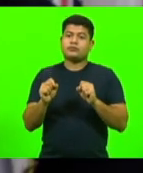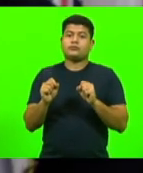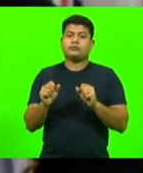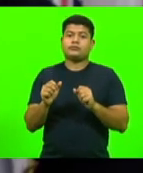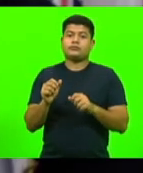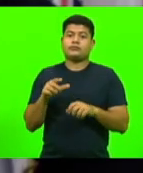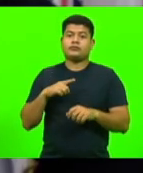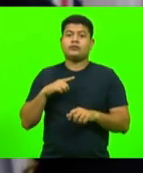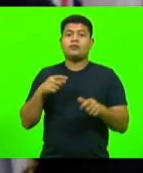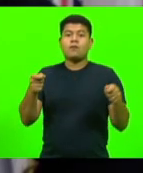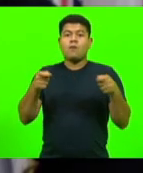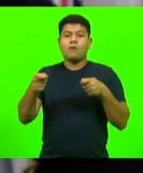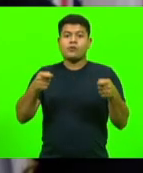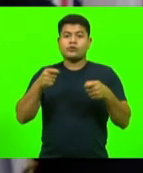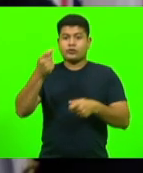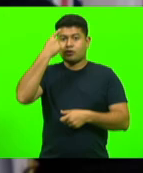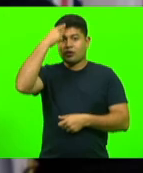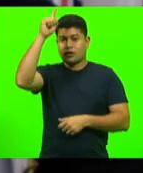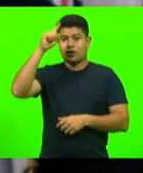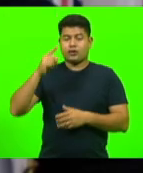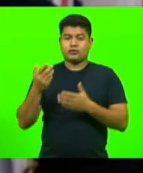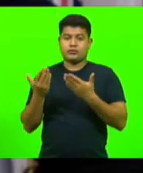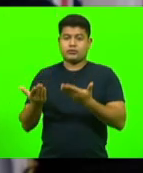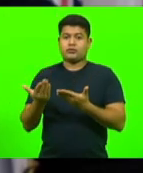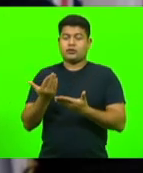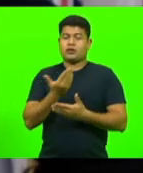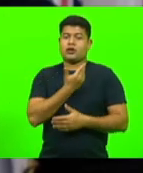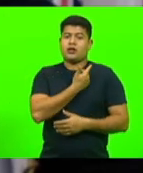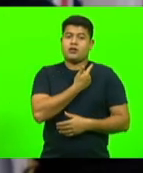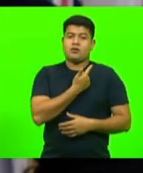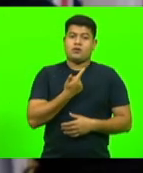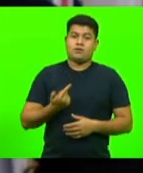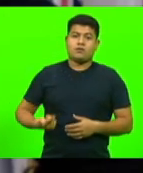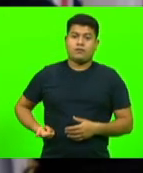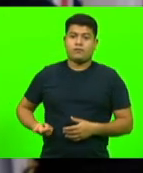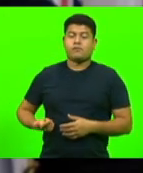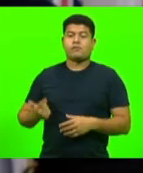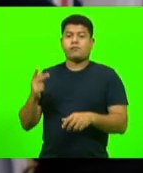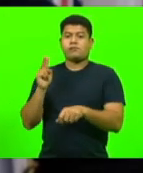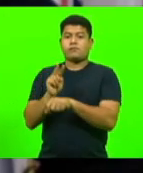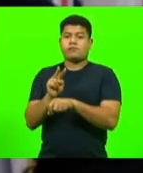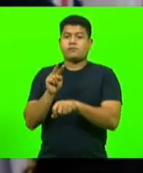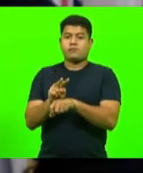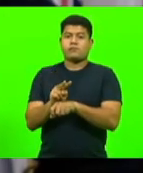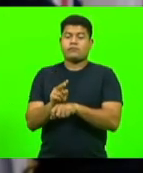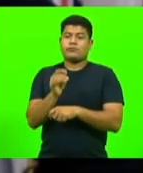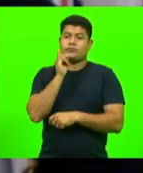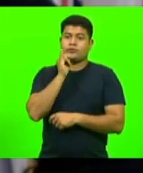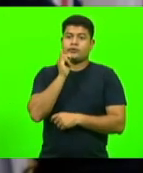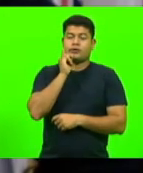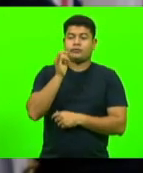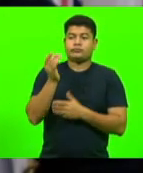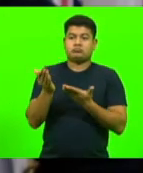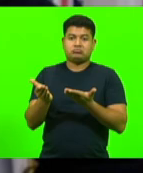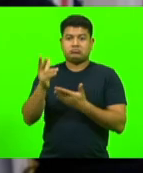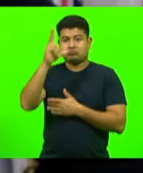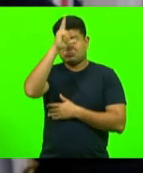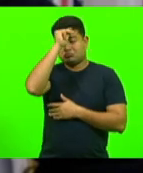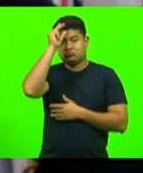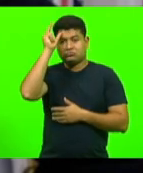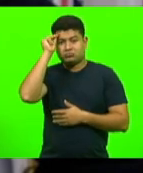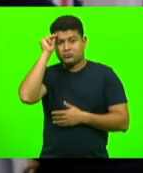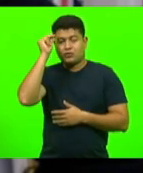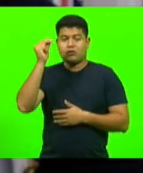controle de Olá Gico por agente público sazonal e Episódio A exemplo do prefeito Governador ou Presidente da